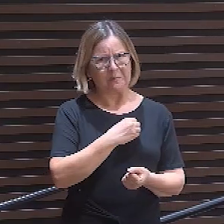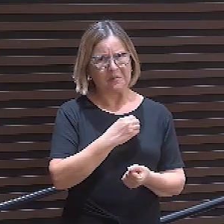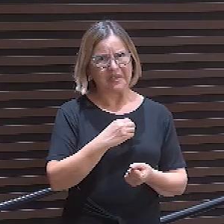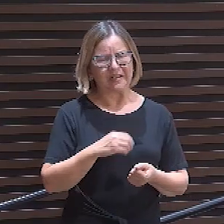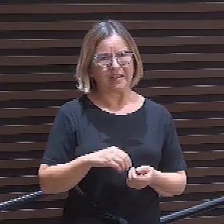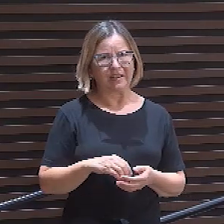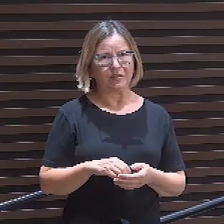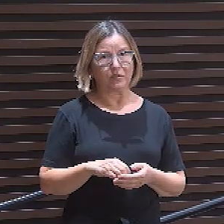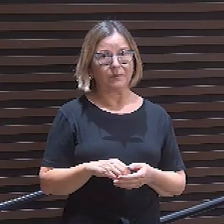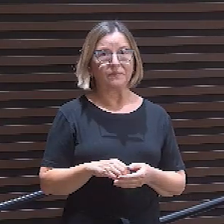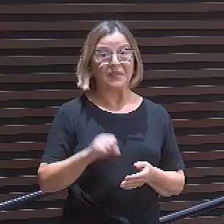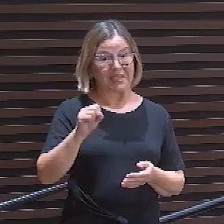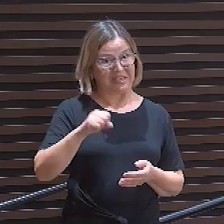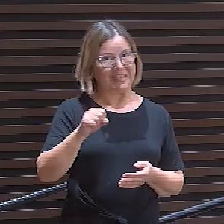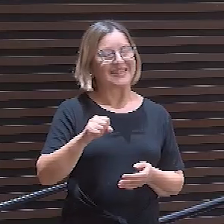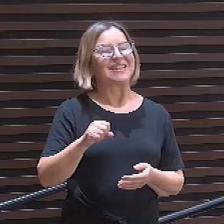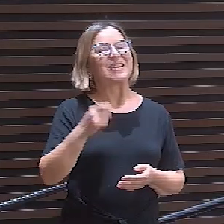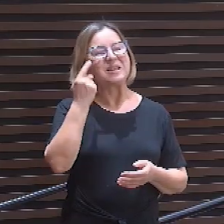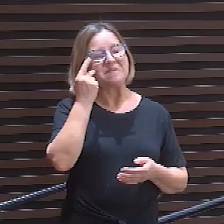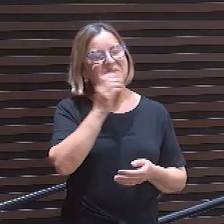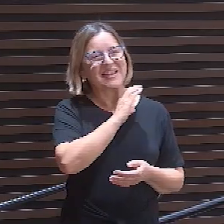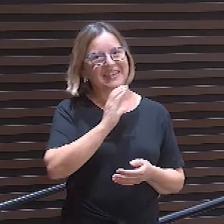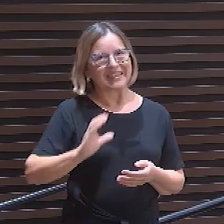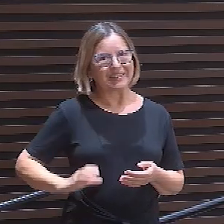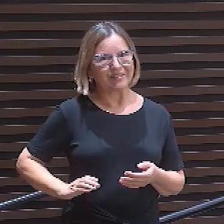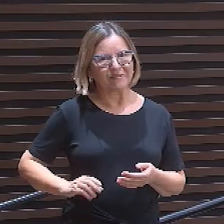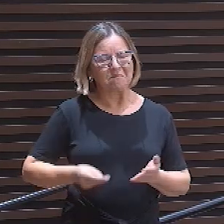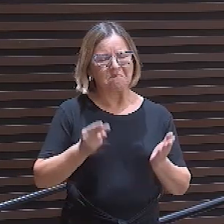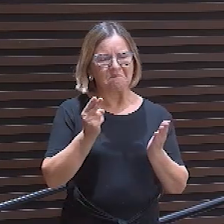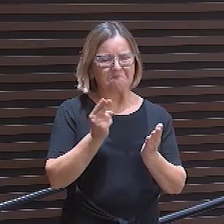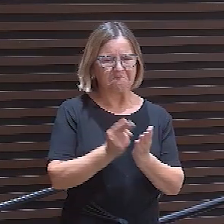custe privilégios ou posição.